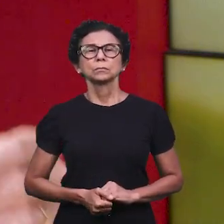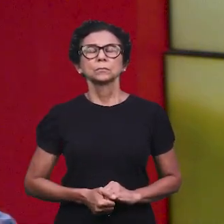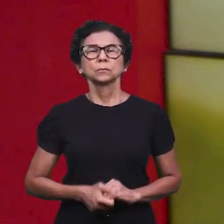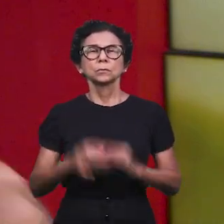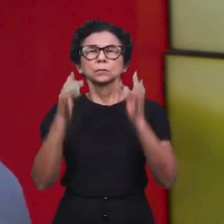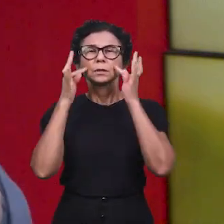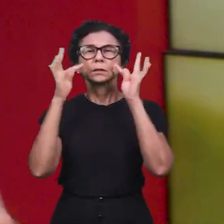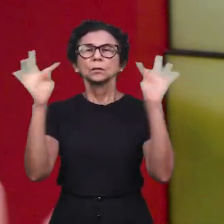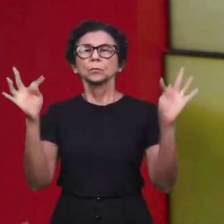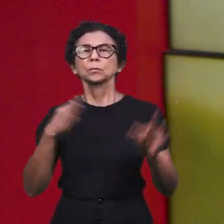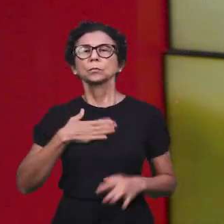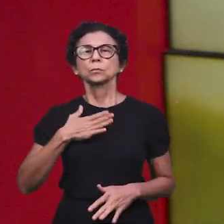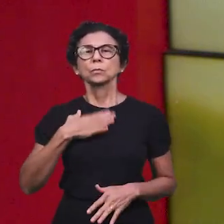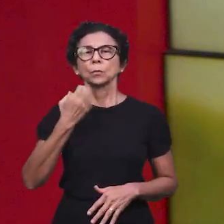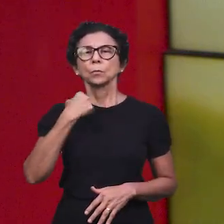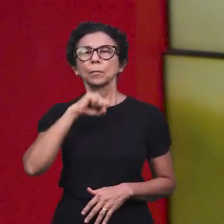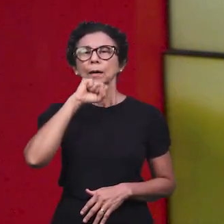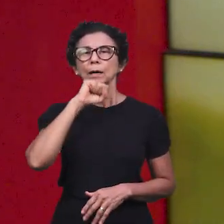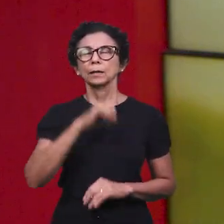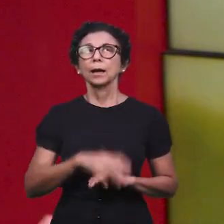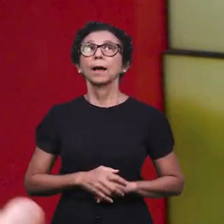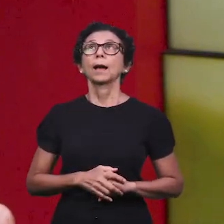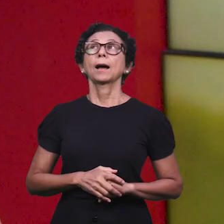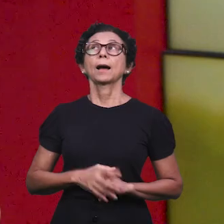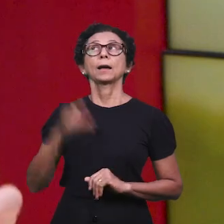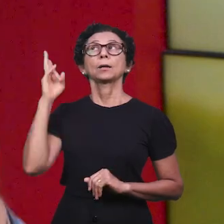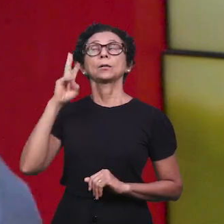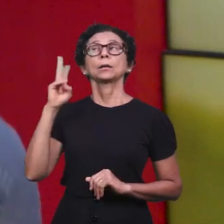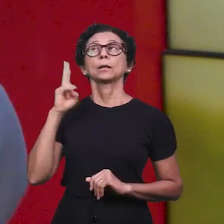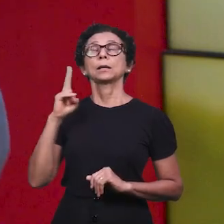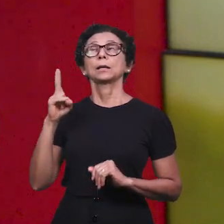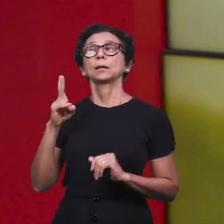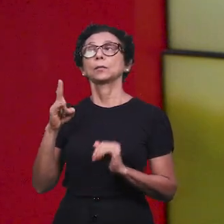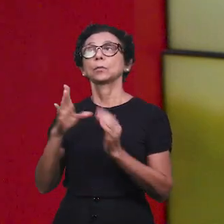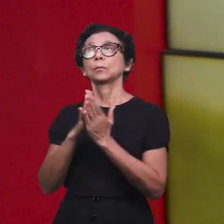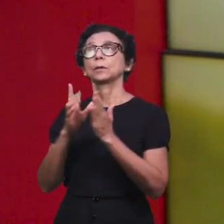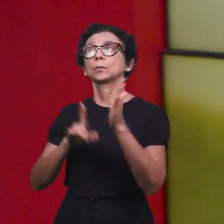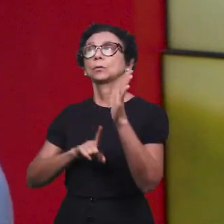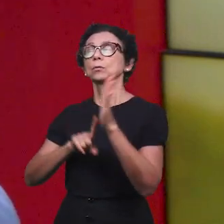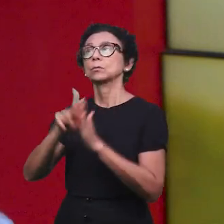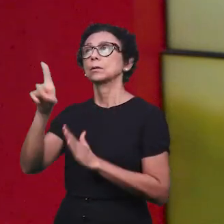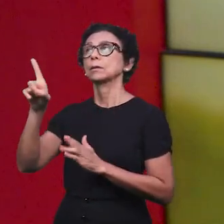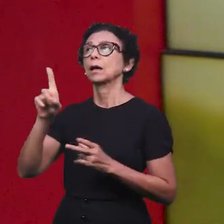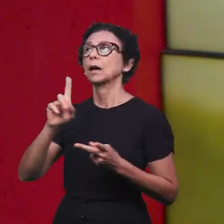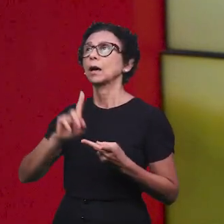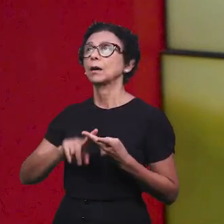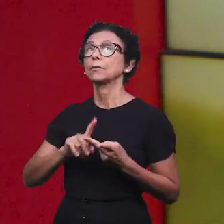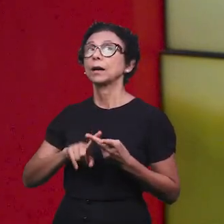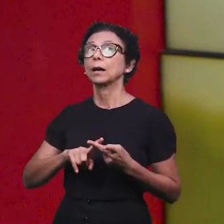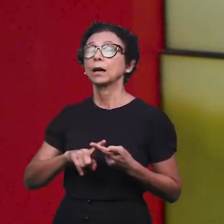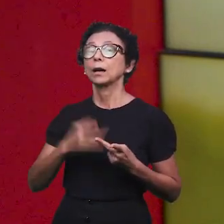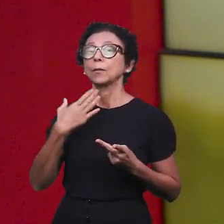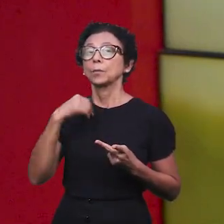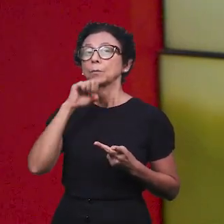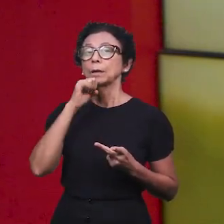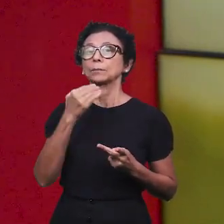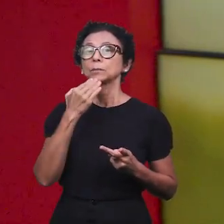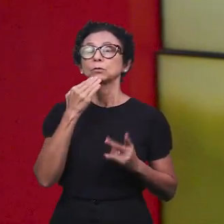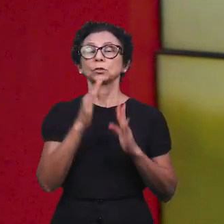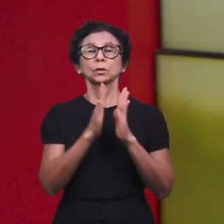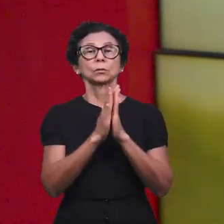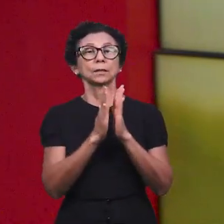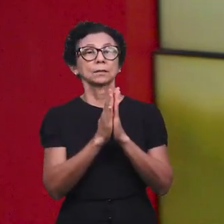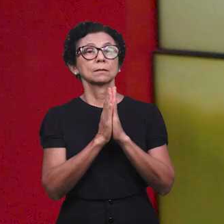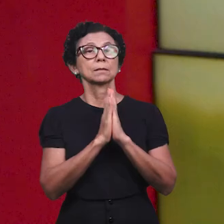essa, era consultar o Senhor, era buscar oração no templo, era buscar o